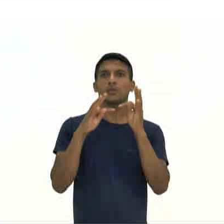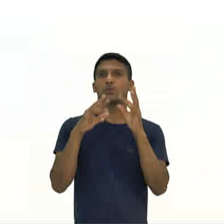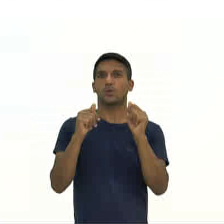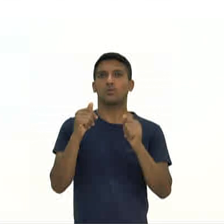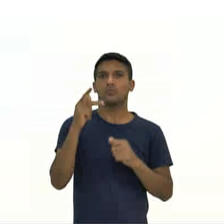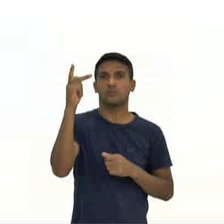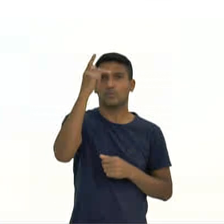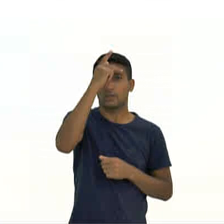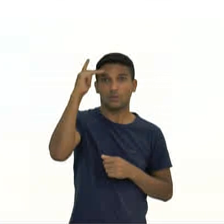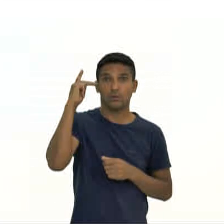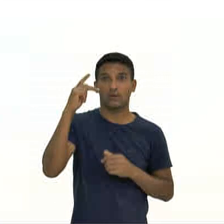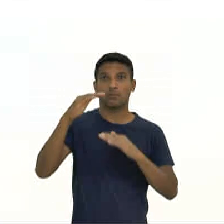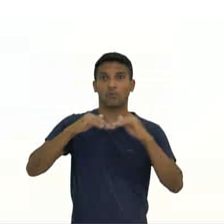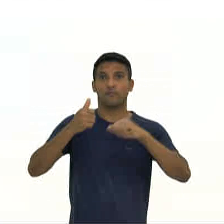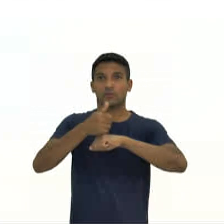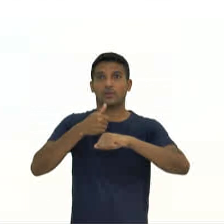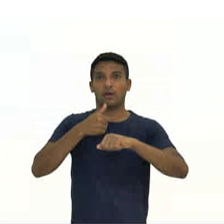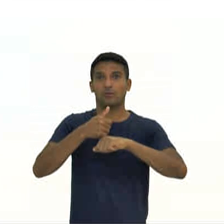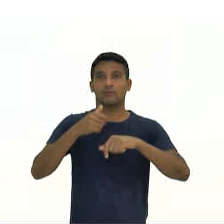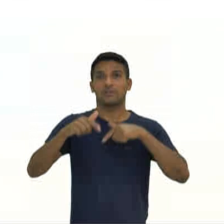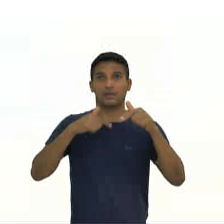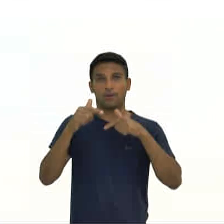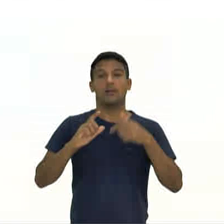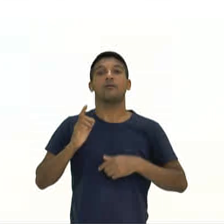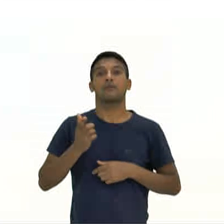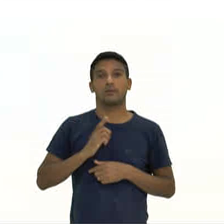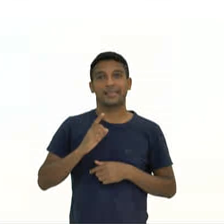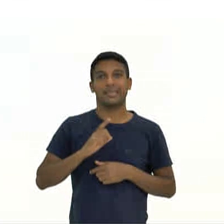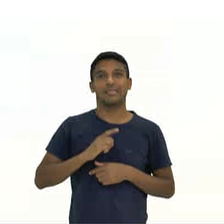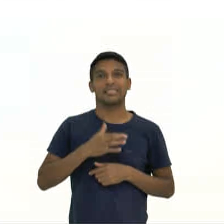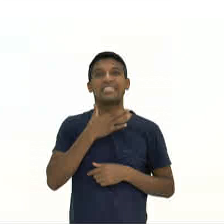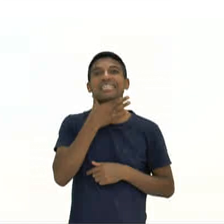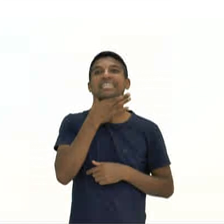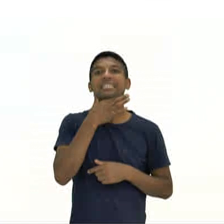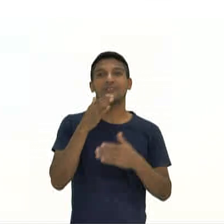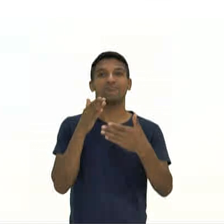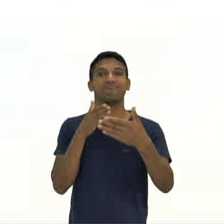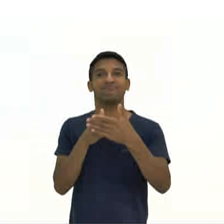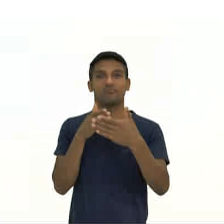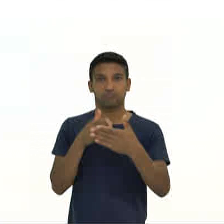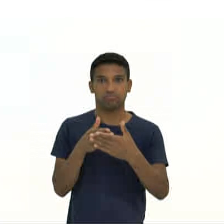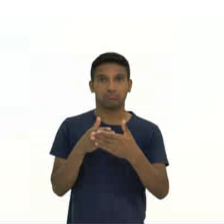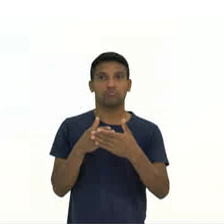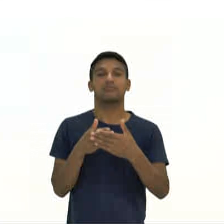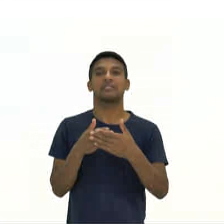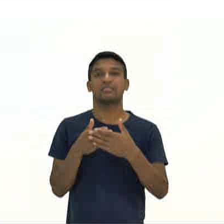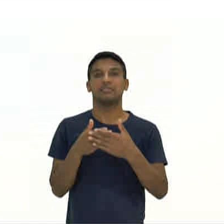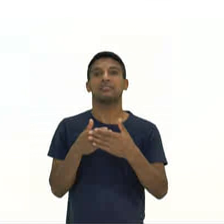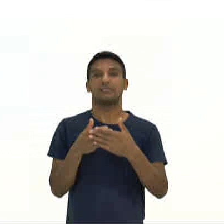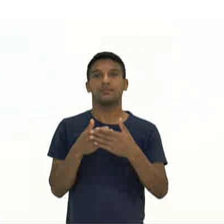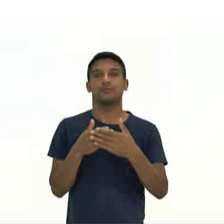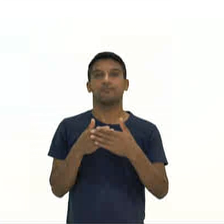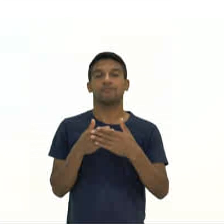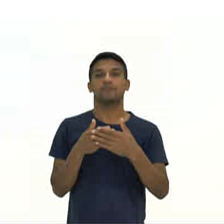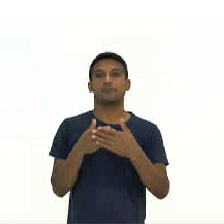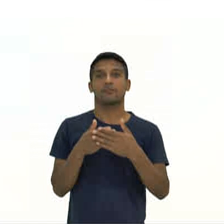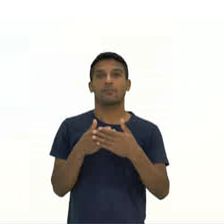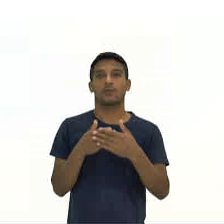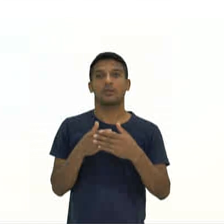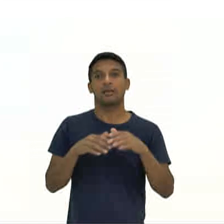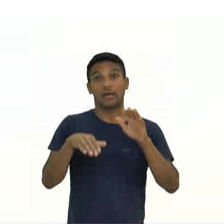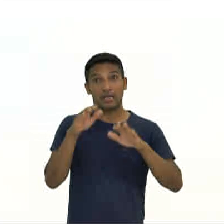continuar fazendo pelo resto da vida. Se tiver feito uma escolha desconectada com os próprios propósitos, a pessoa pode se